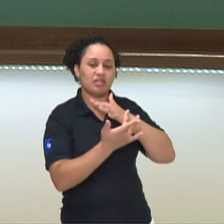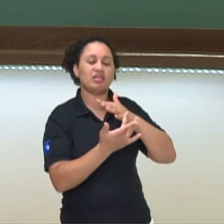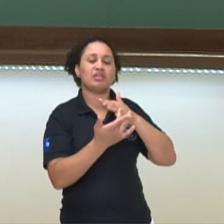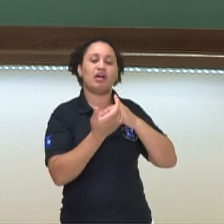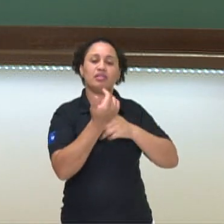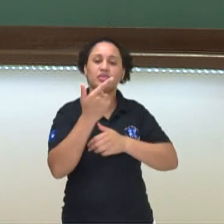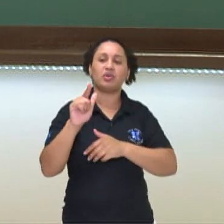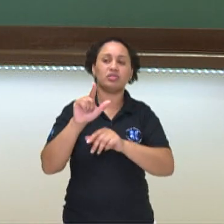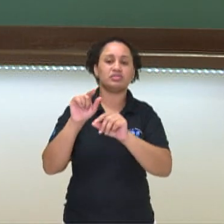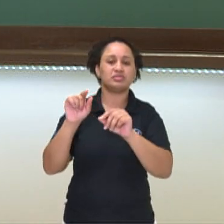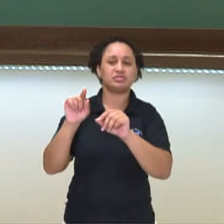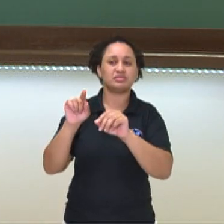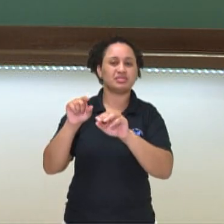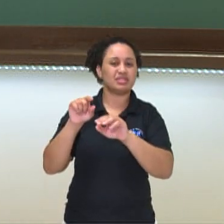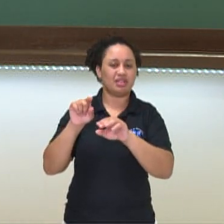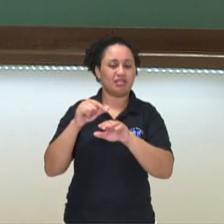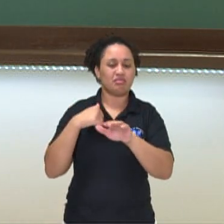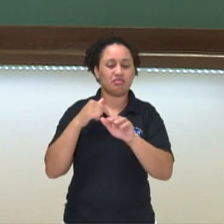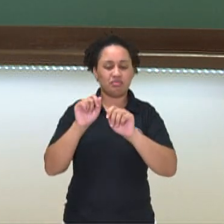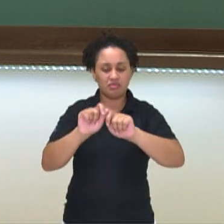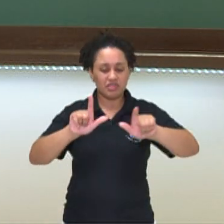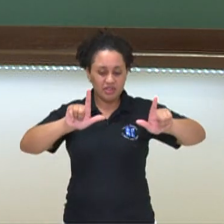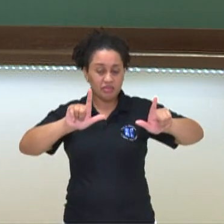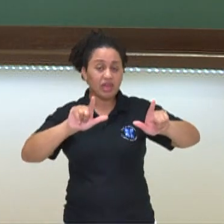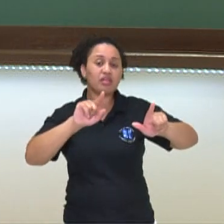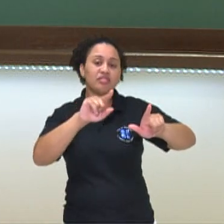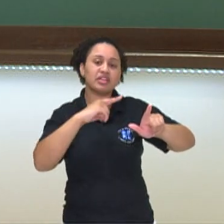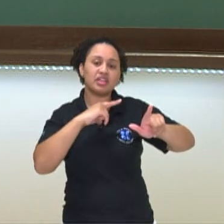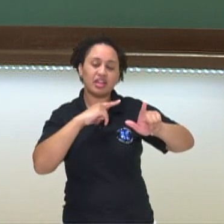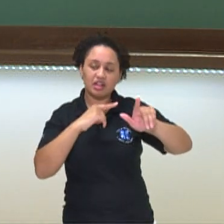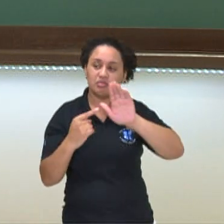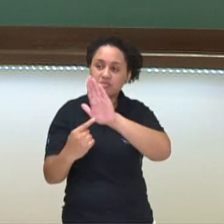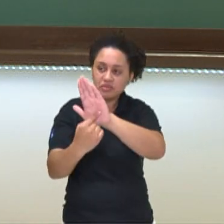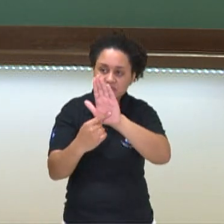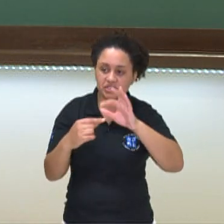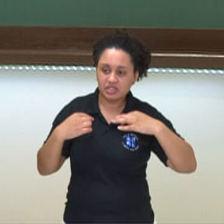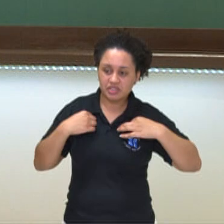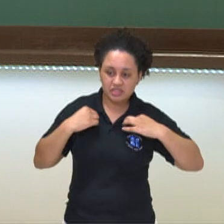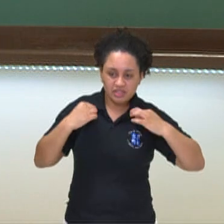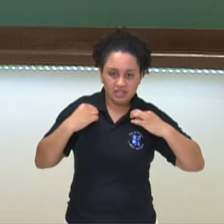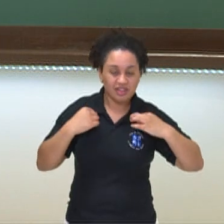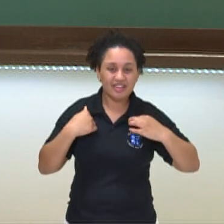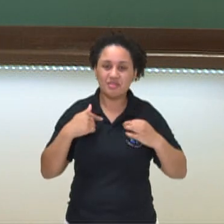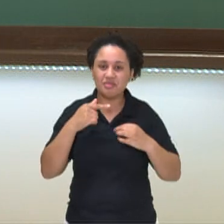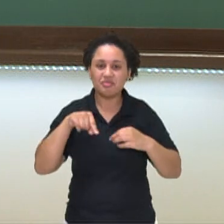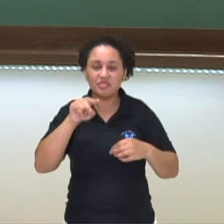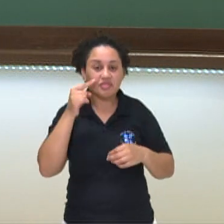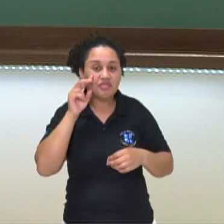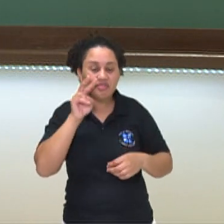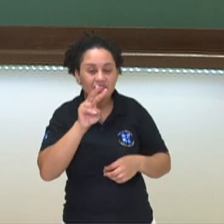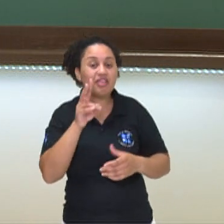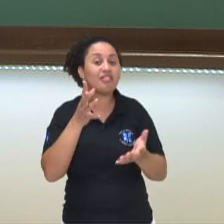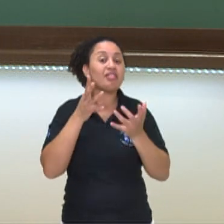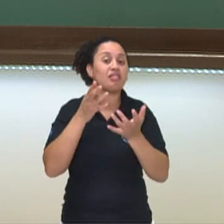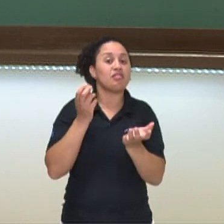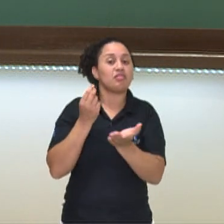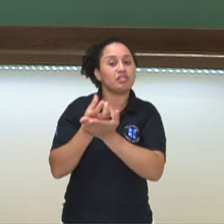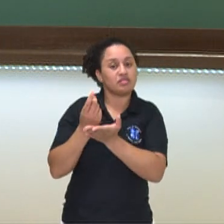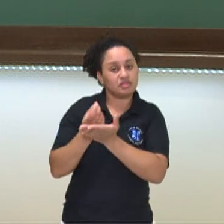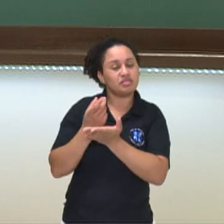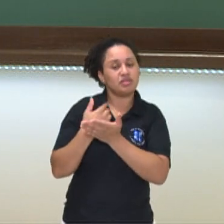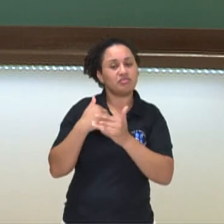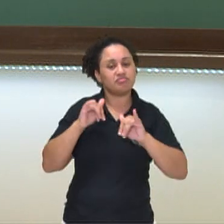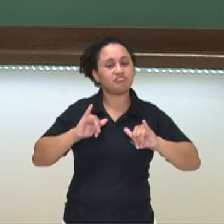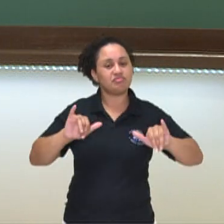outras vezes que você abrir navegadores, com certeza você será bombardeado de anúncios